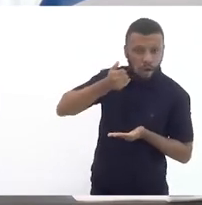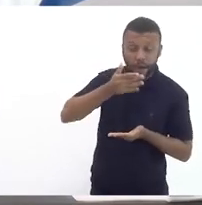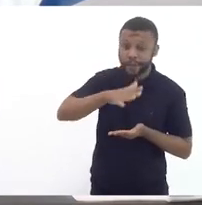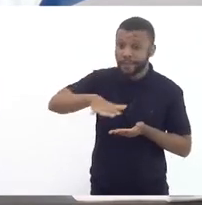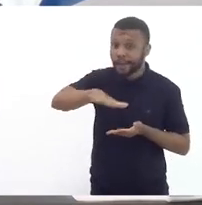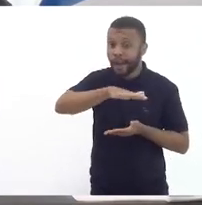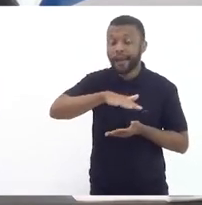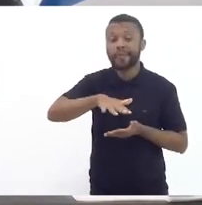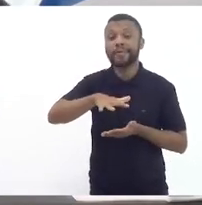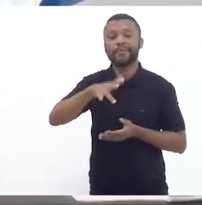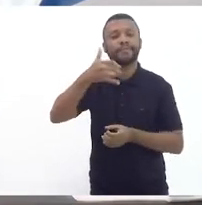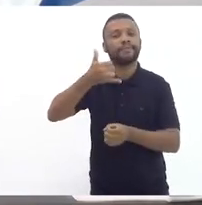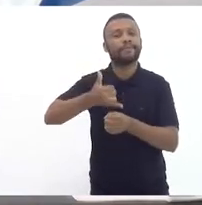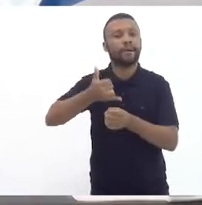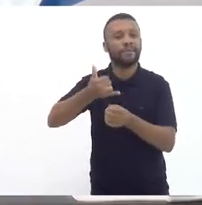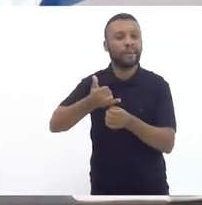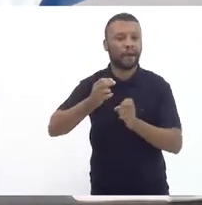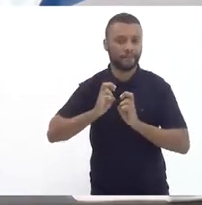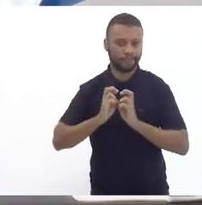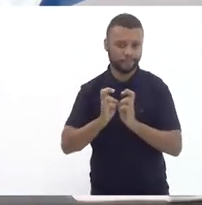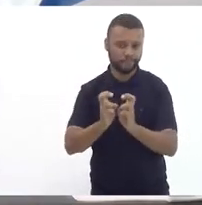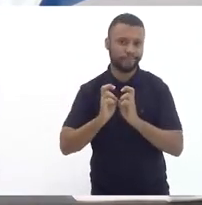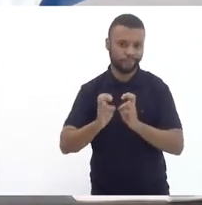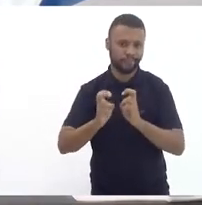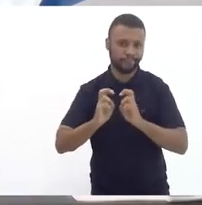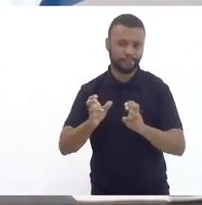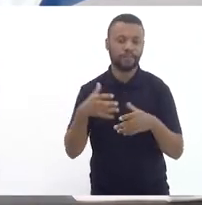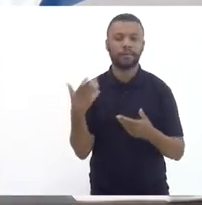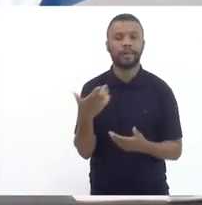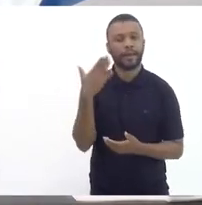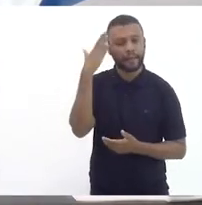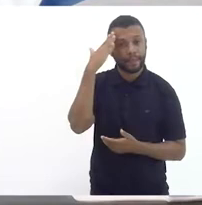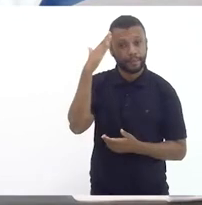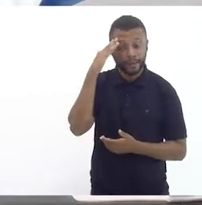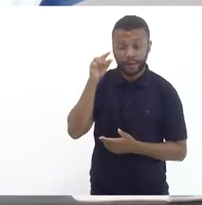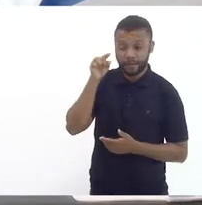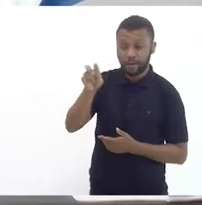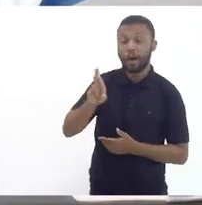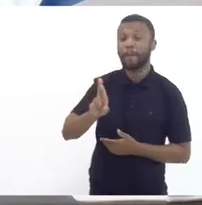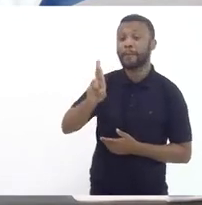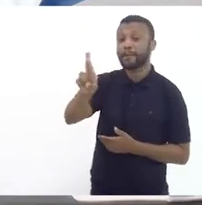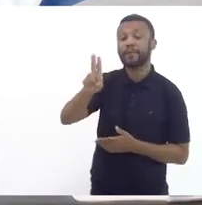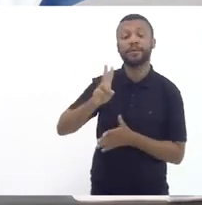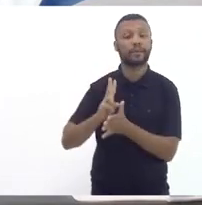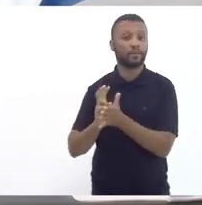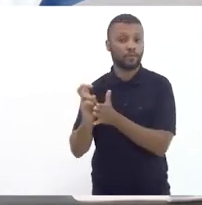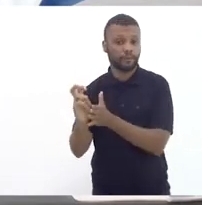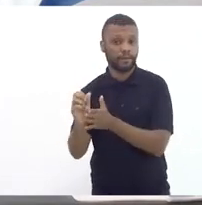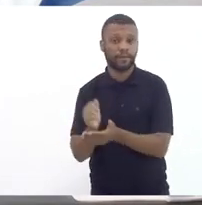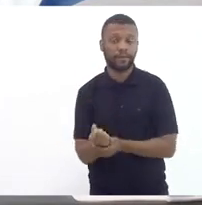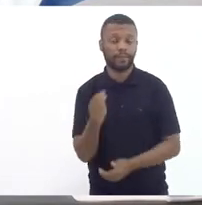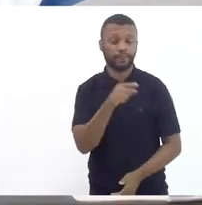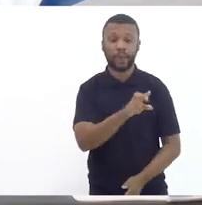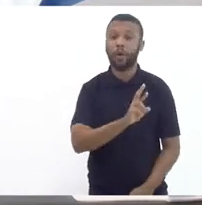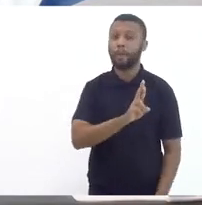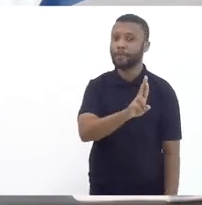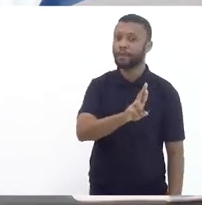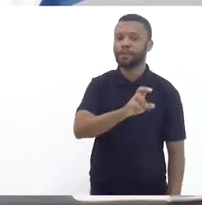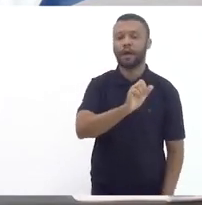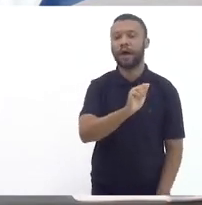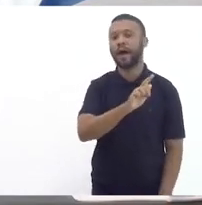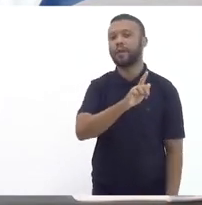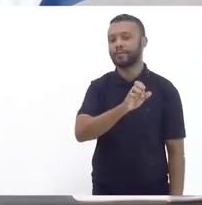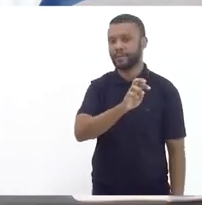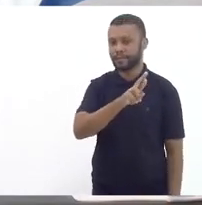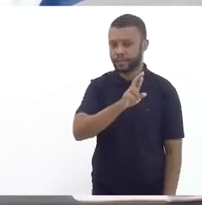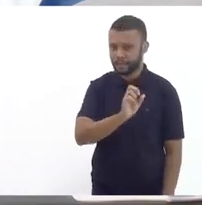ferroviária. Então, eu queria saber da Supervia e da Getransp, de lá para cá, já faz,